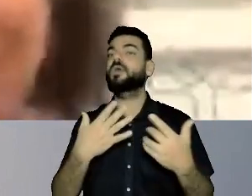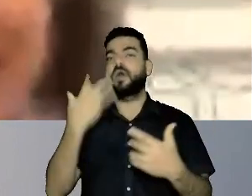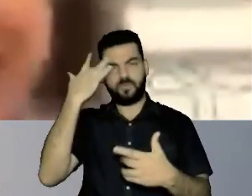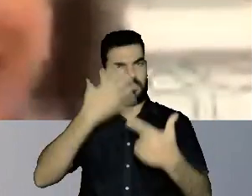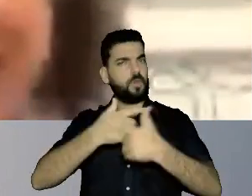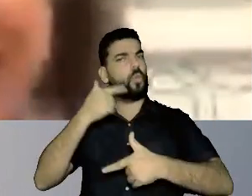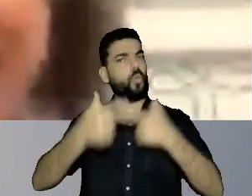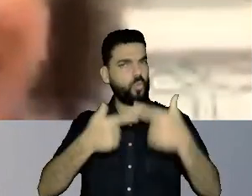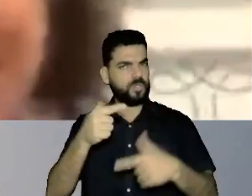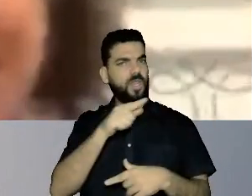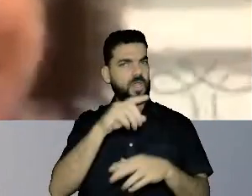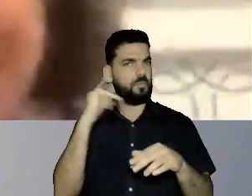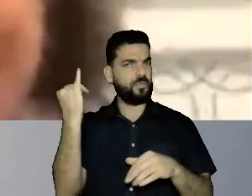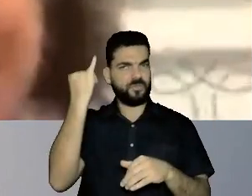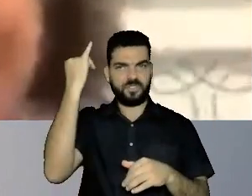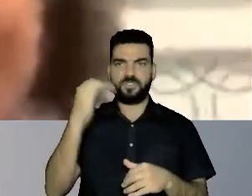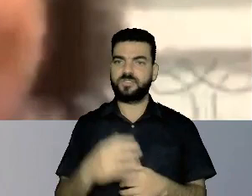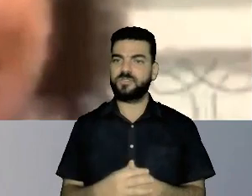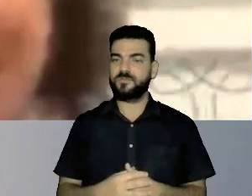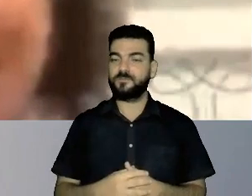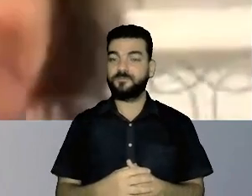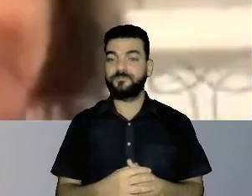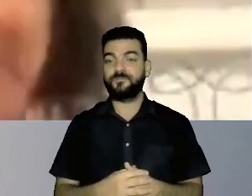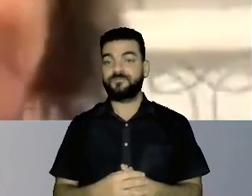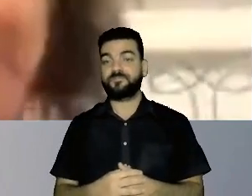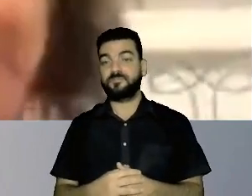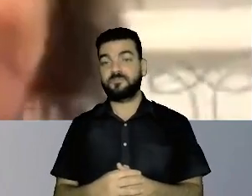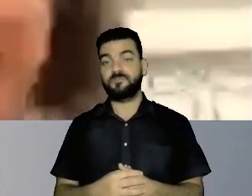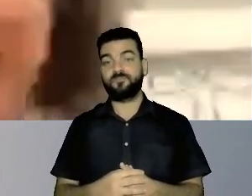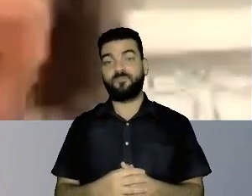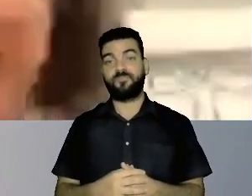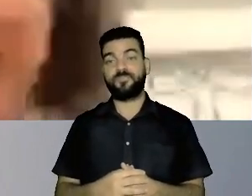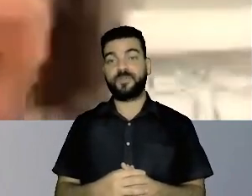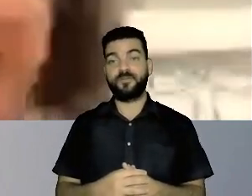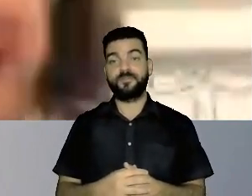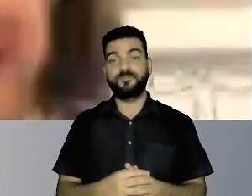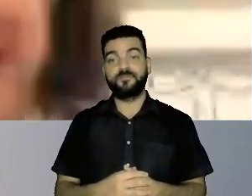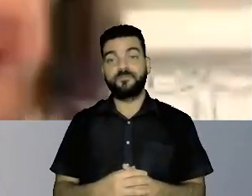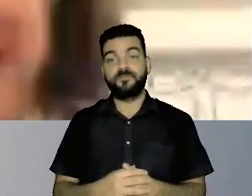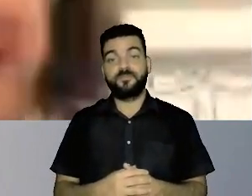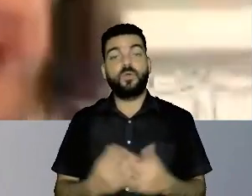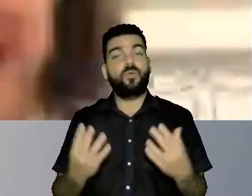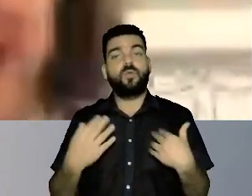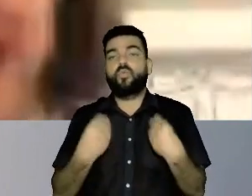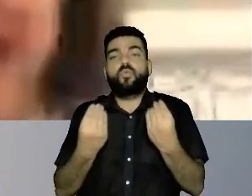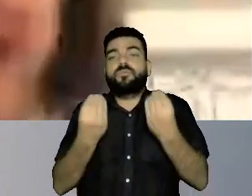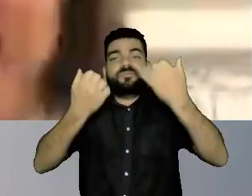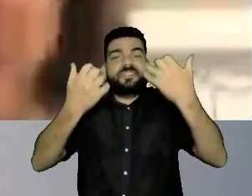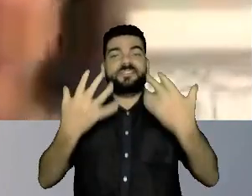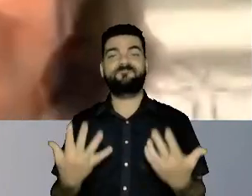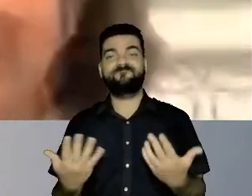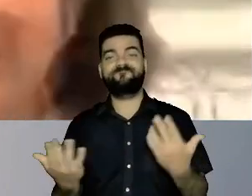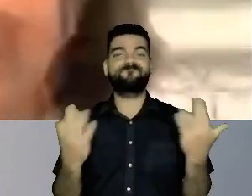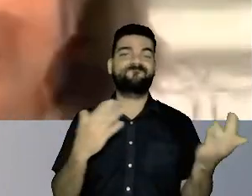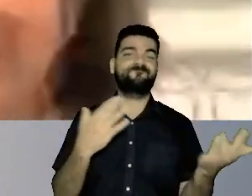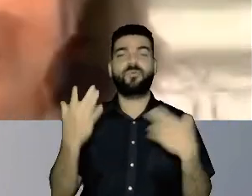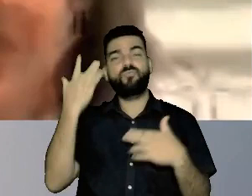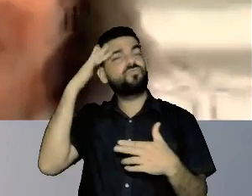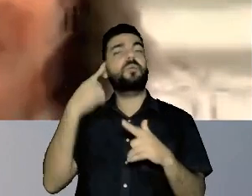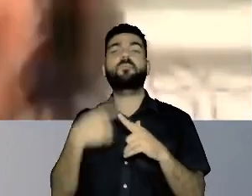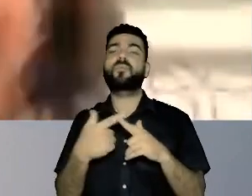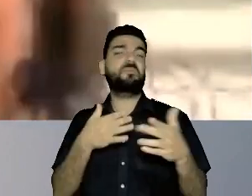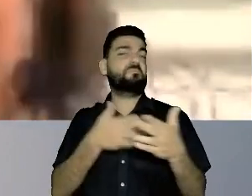da hondurenha que está em Nova York, que tem um papel muito importante lá nesse cenário. Eu